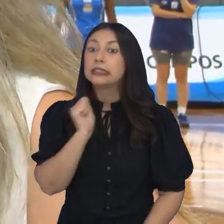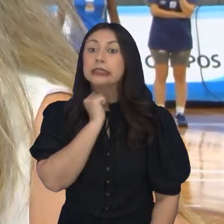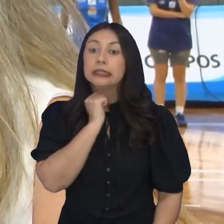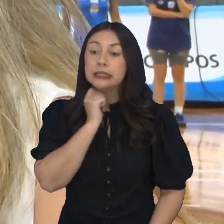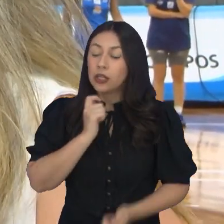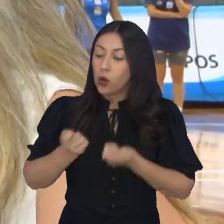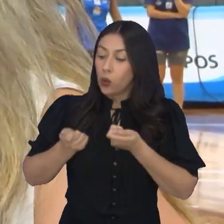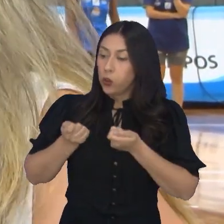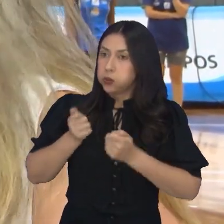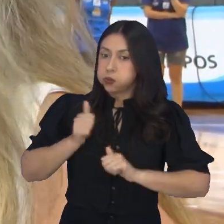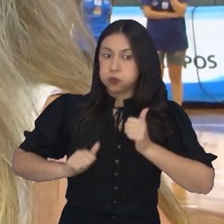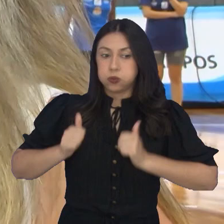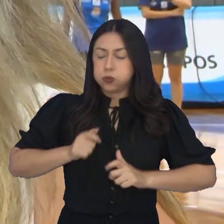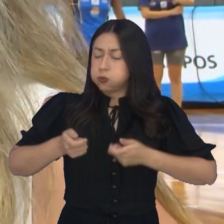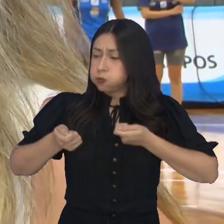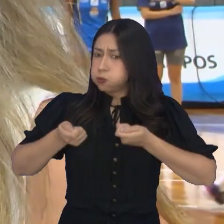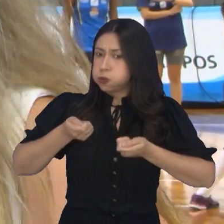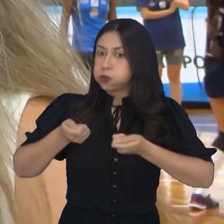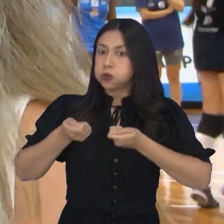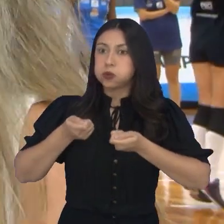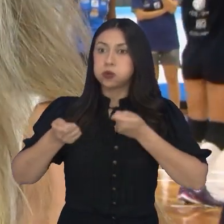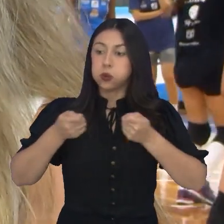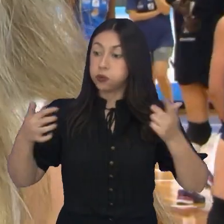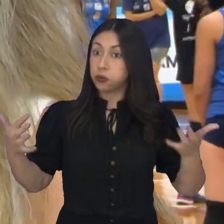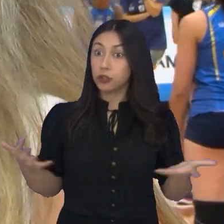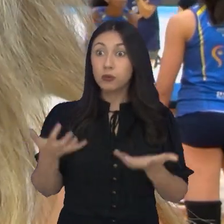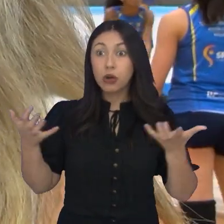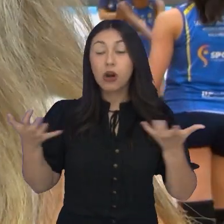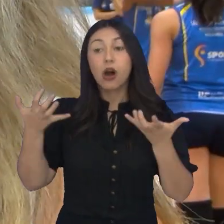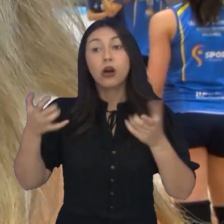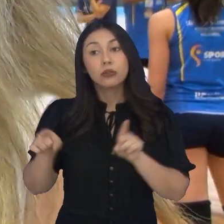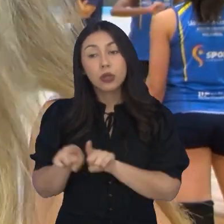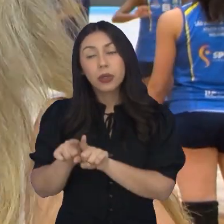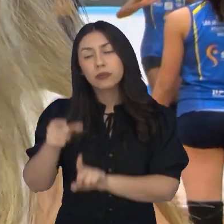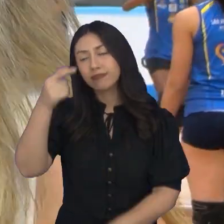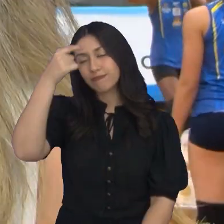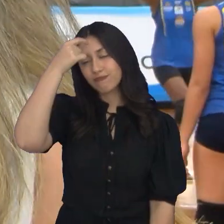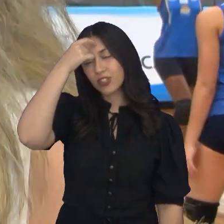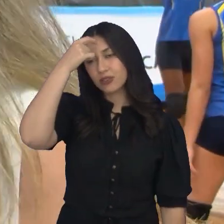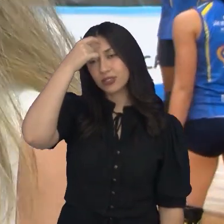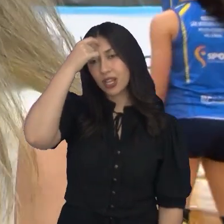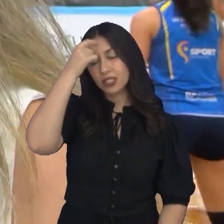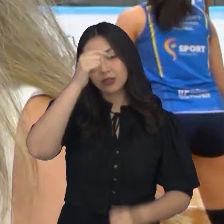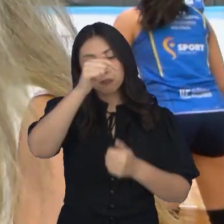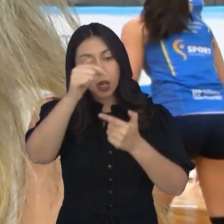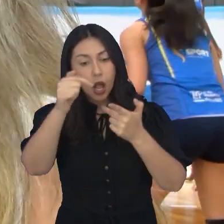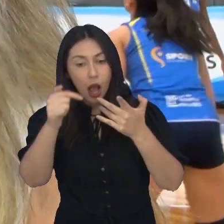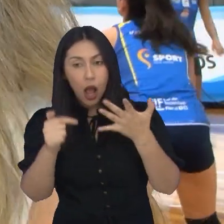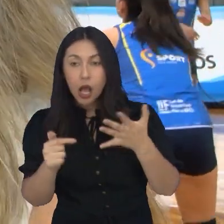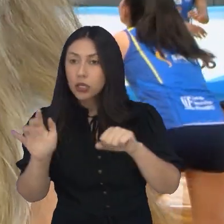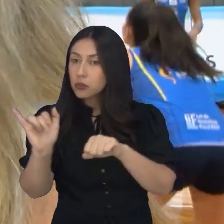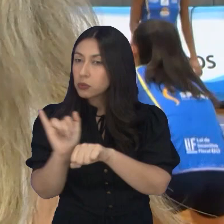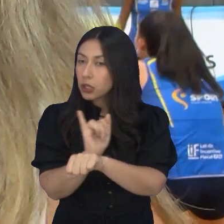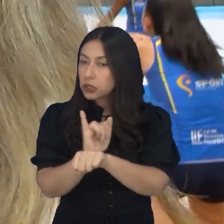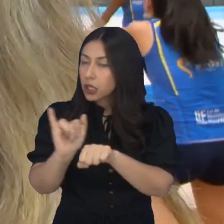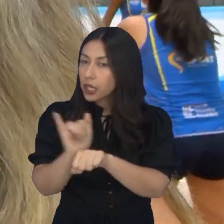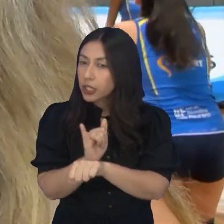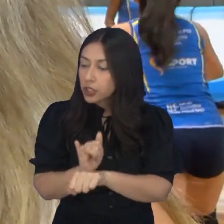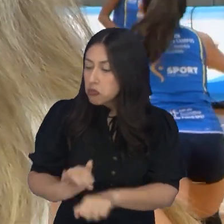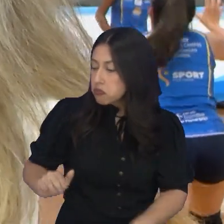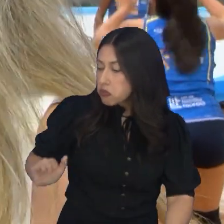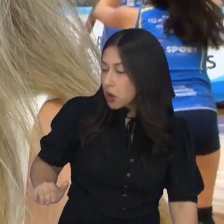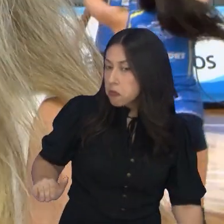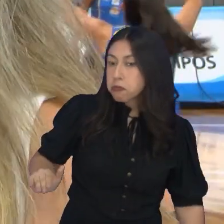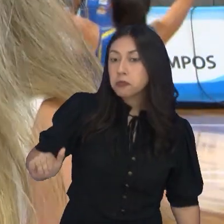de ansiedade, que ele tenha motivação, que tenha consciência de tudo isso. Então a gente tem inúmeras técnicas, desde os menorzinhos até os